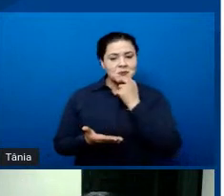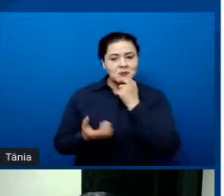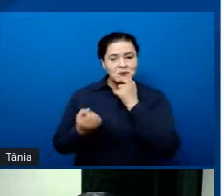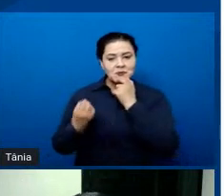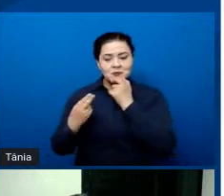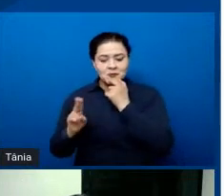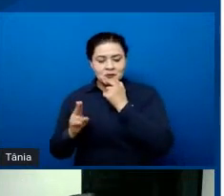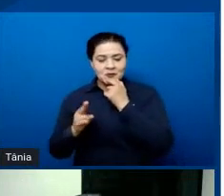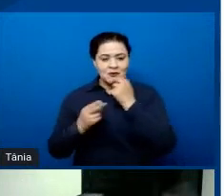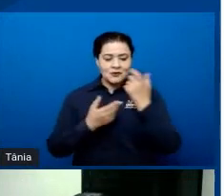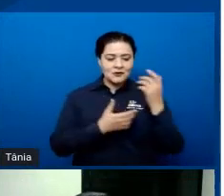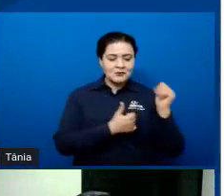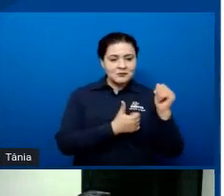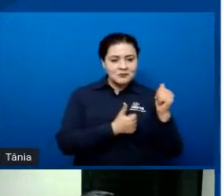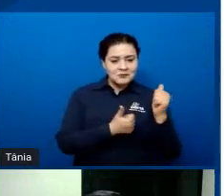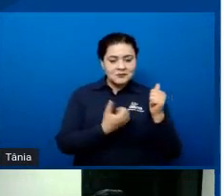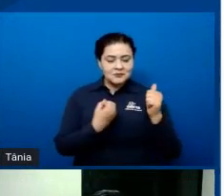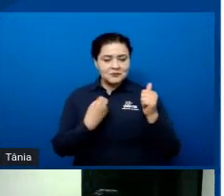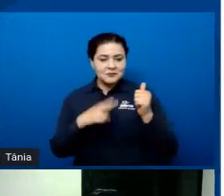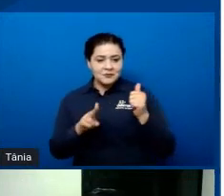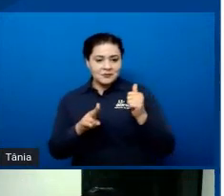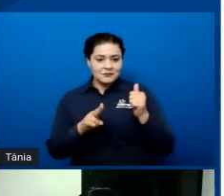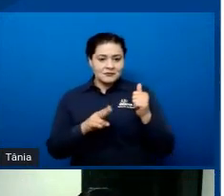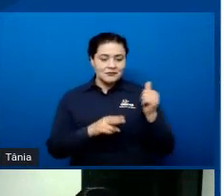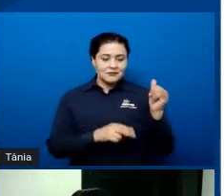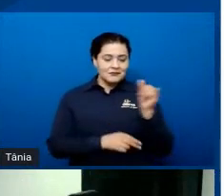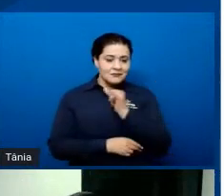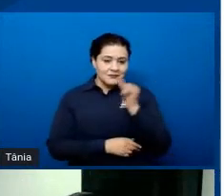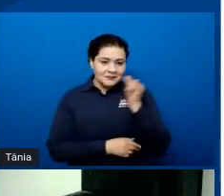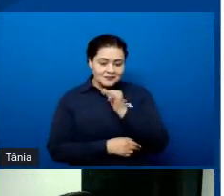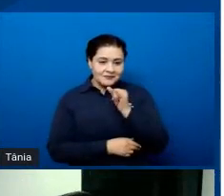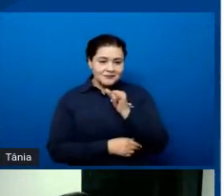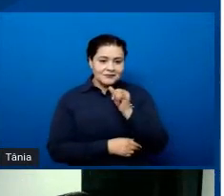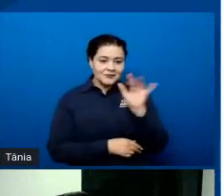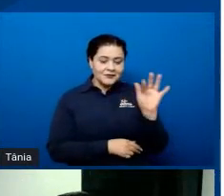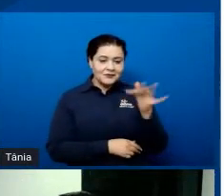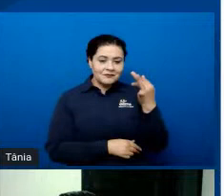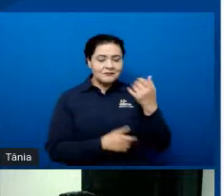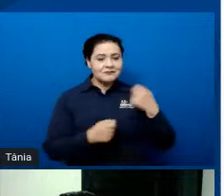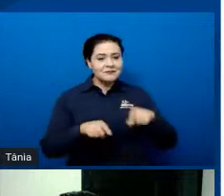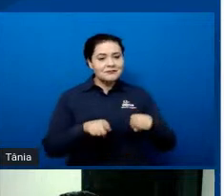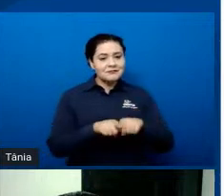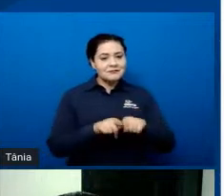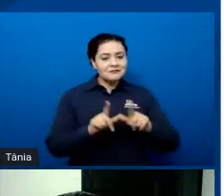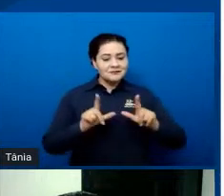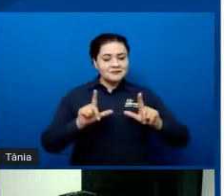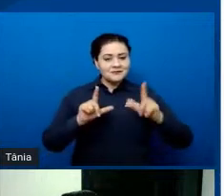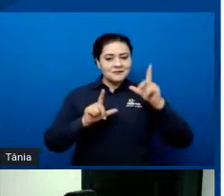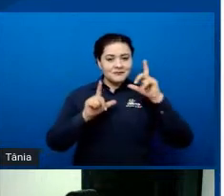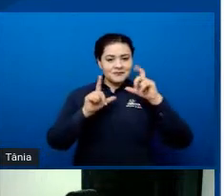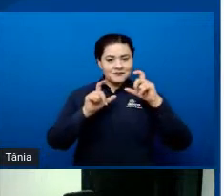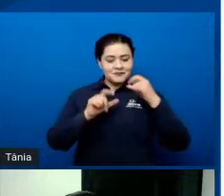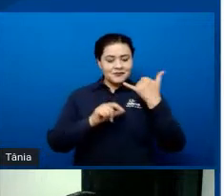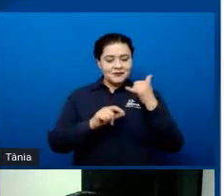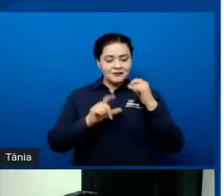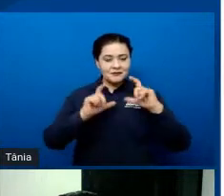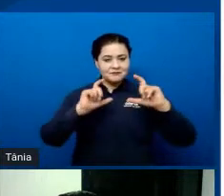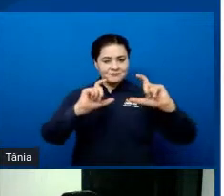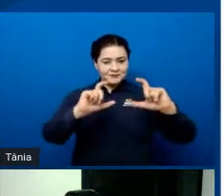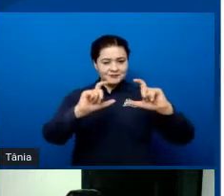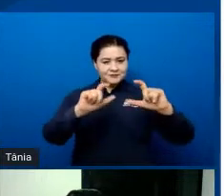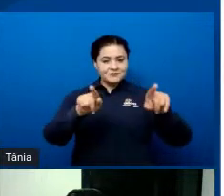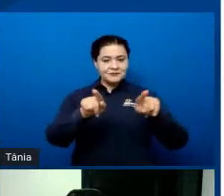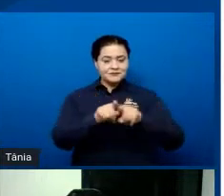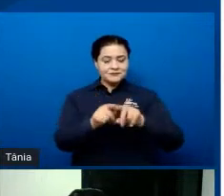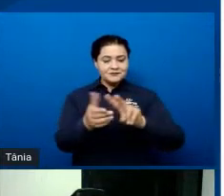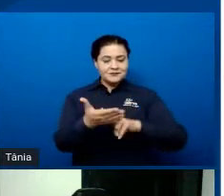ou francês, ou italiano, o Google vai fazer isso para vocês. É só vocês apontarem a tela do celular de vocês para fazer isso aí. Então, também é